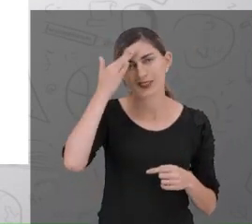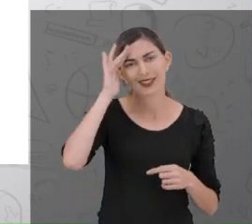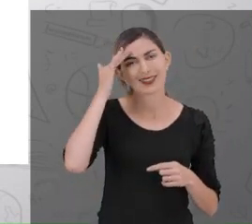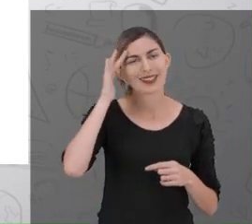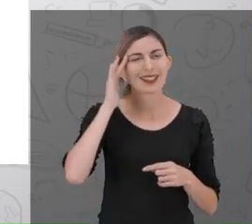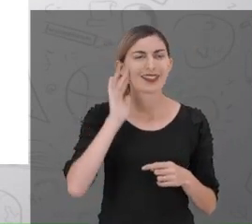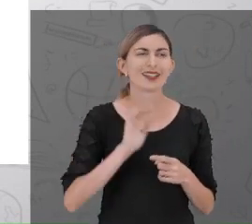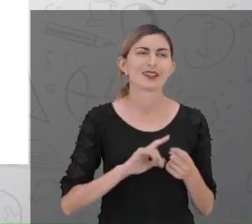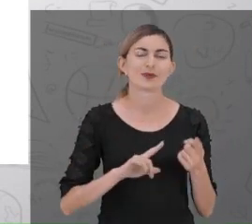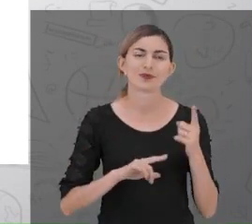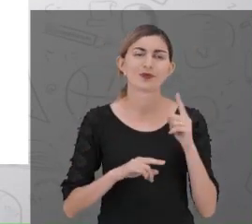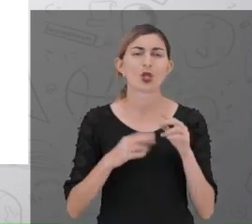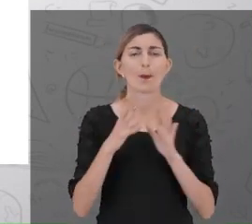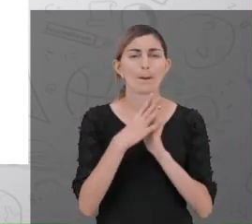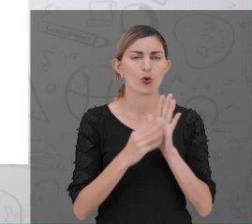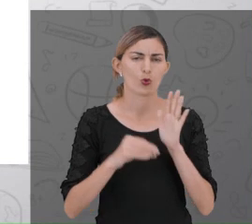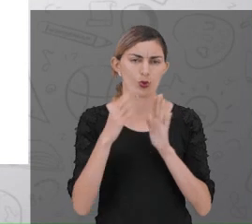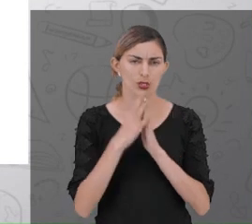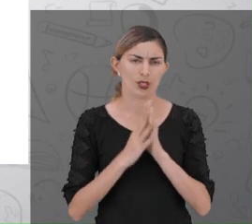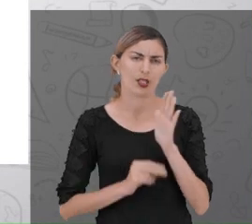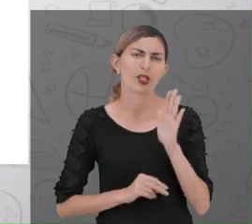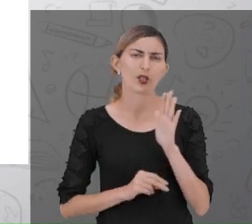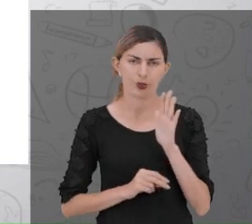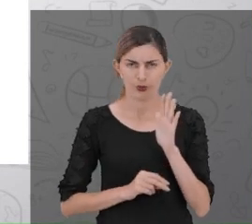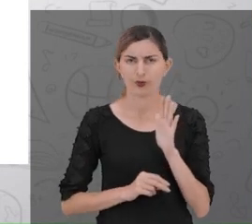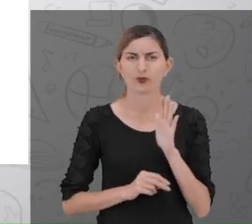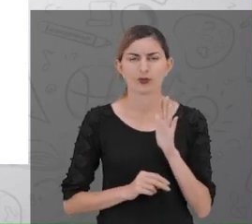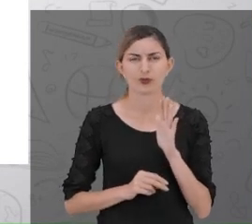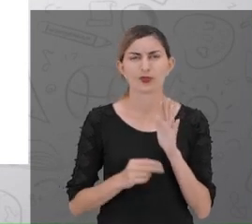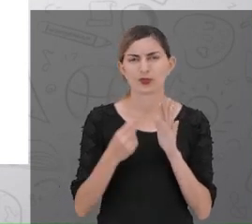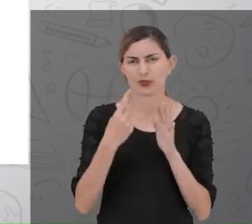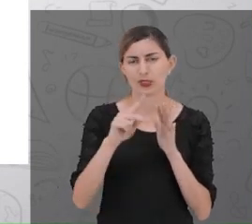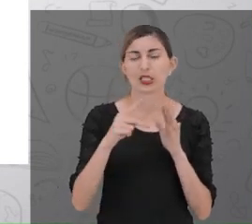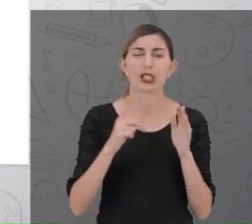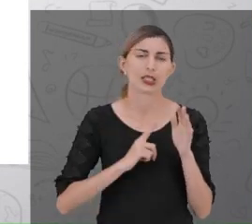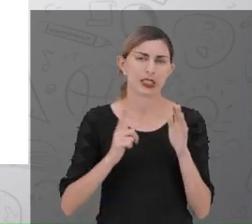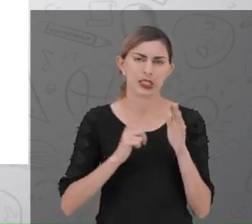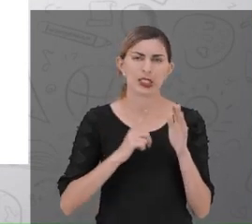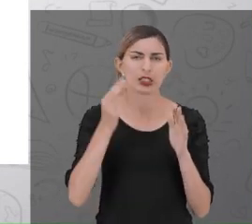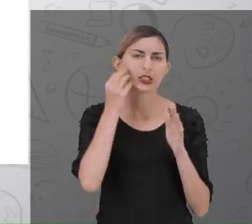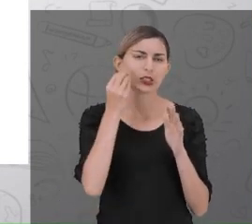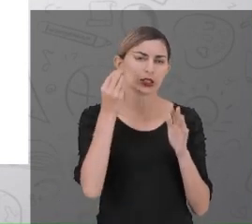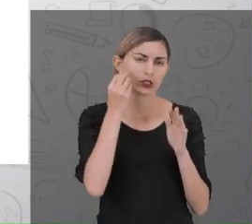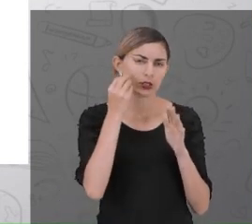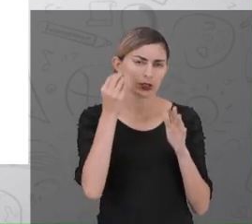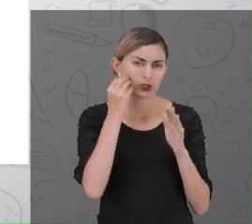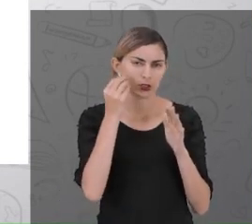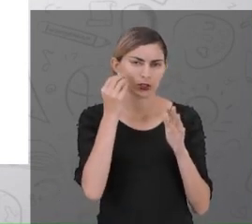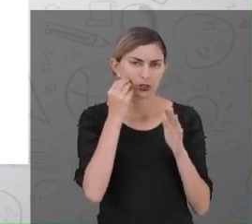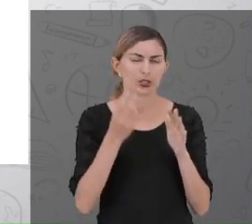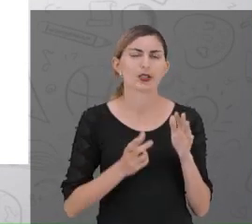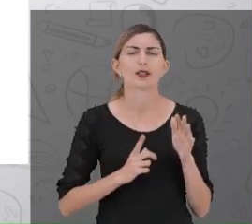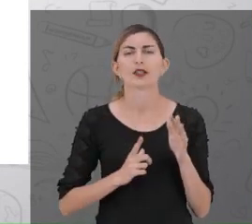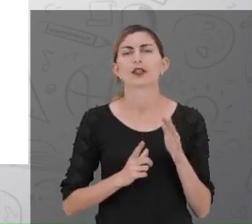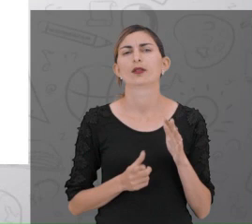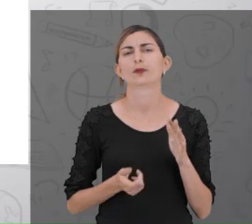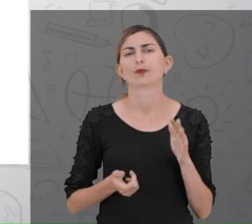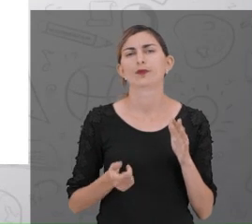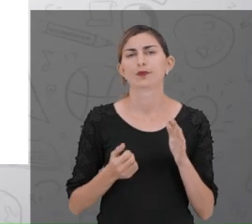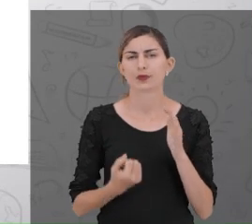ser entendida. Então, o modelo, nesse caso, ele tenta